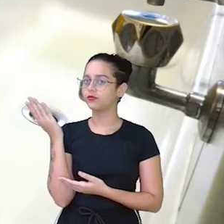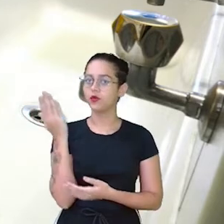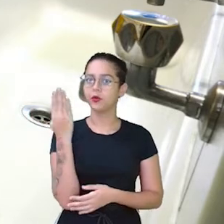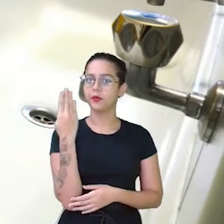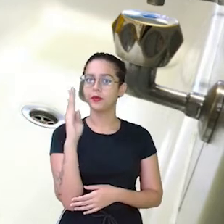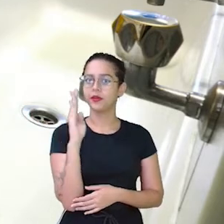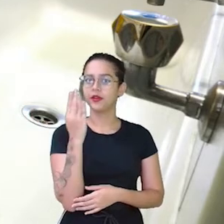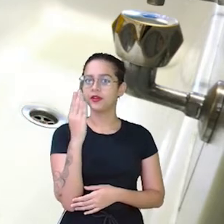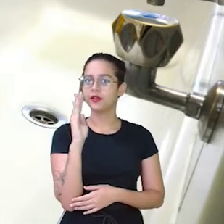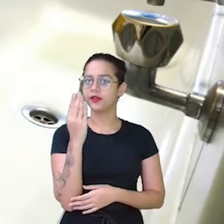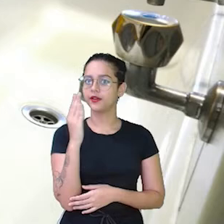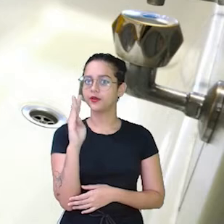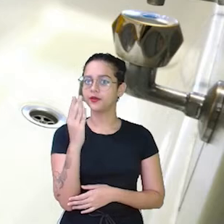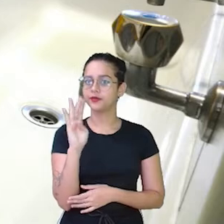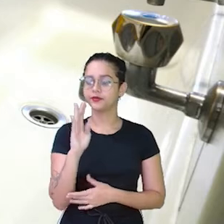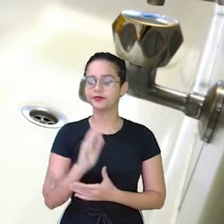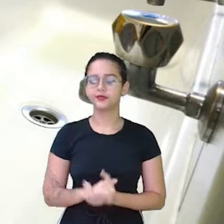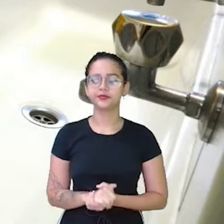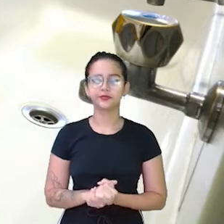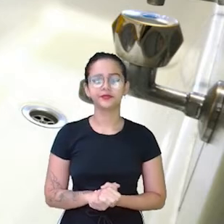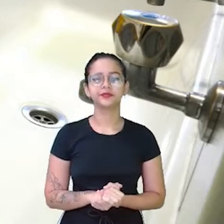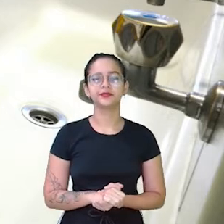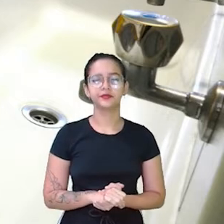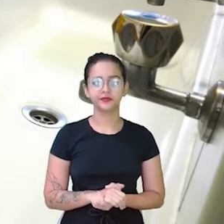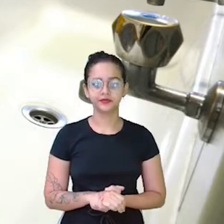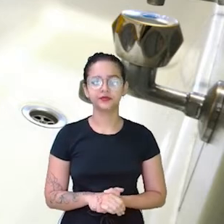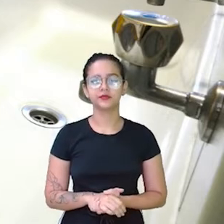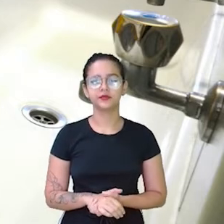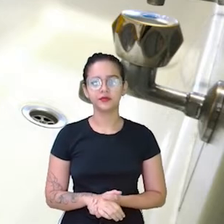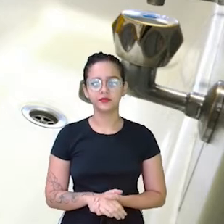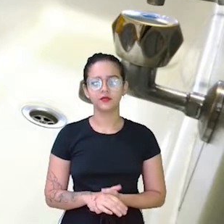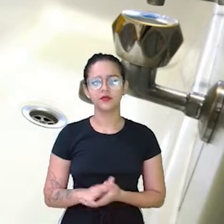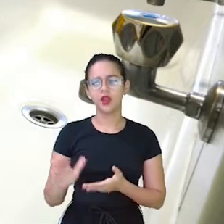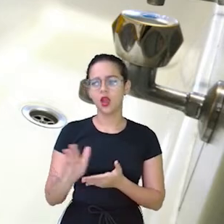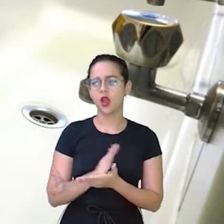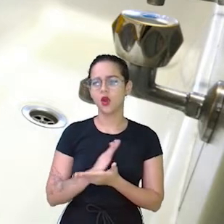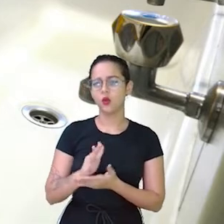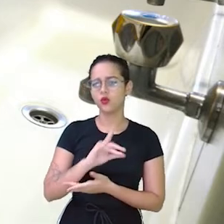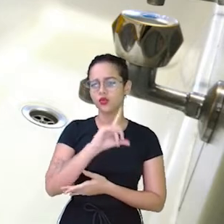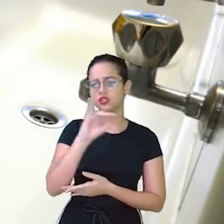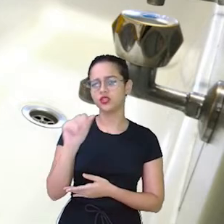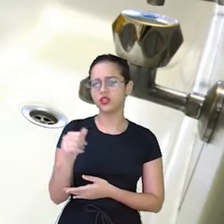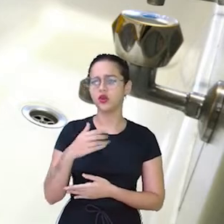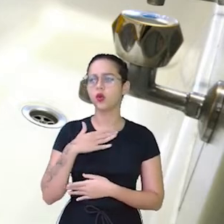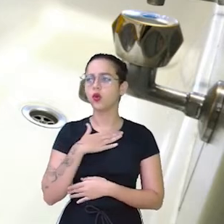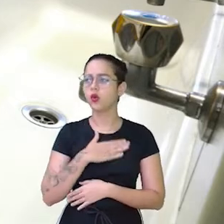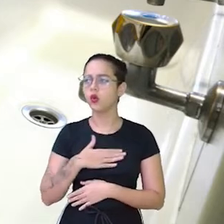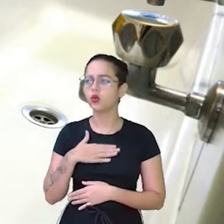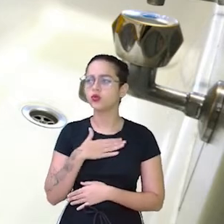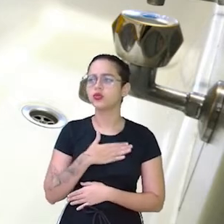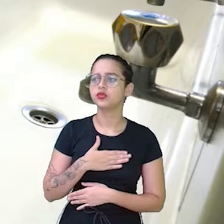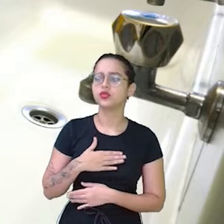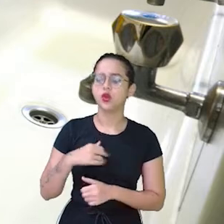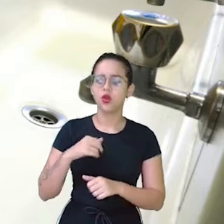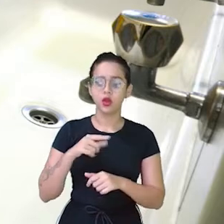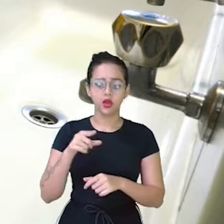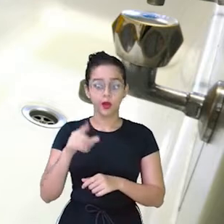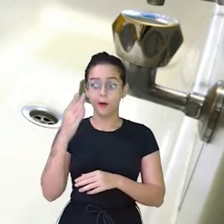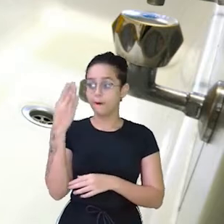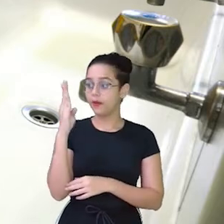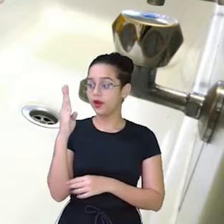escola. Do banheiro. Ela foi alguns dias e ficou gostando. Esse virou o lugar que